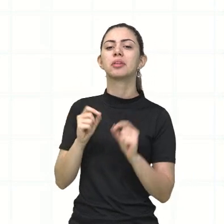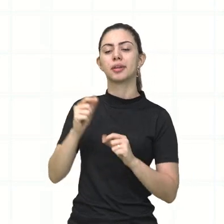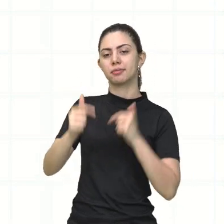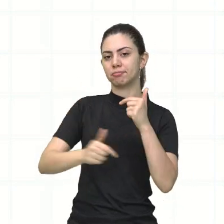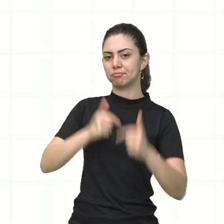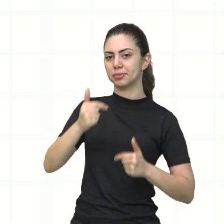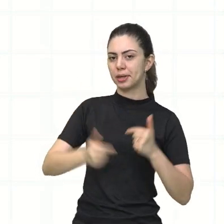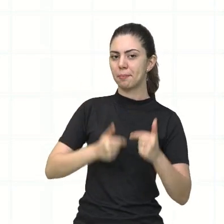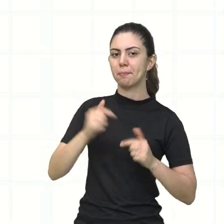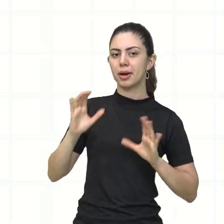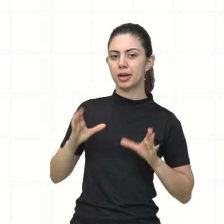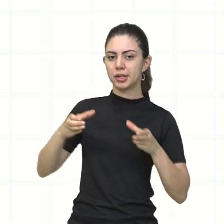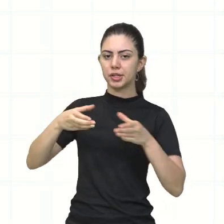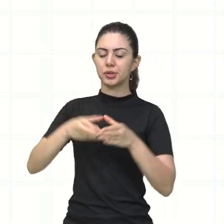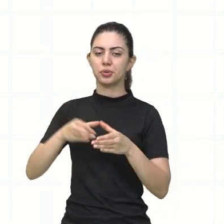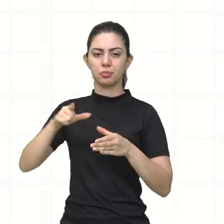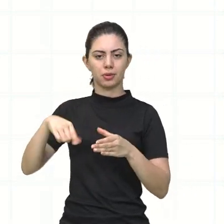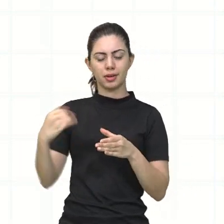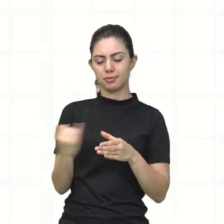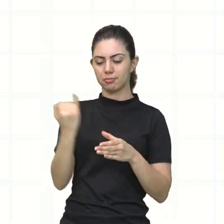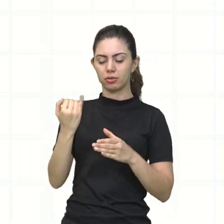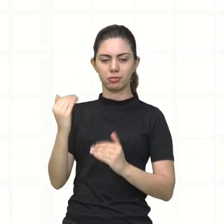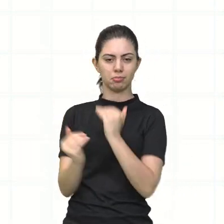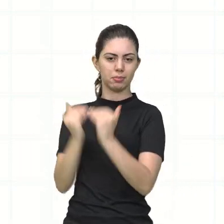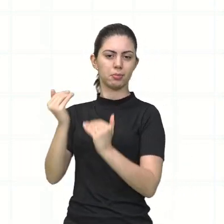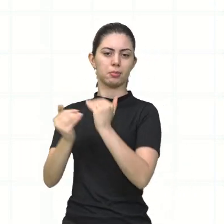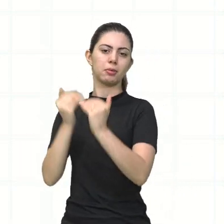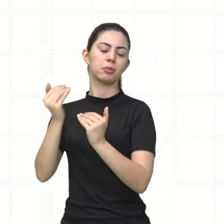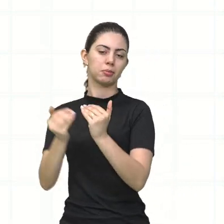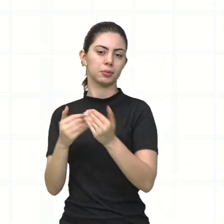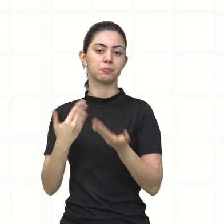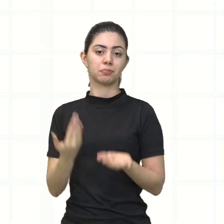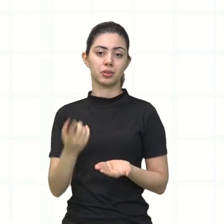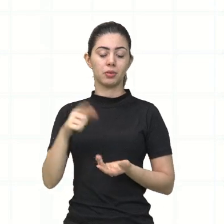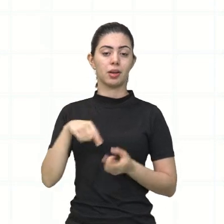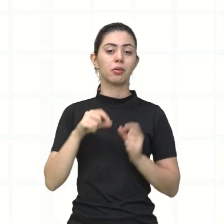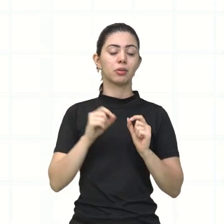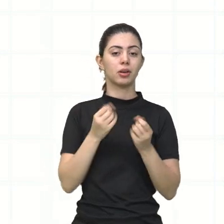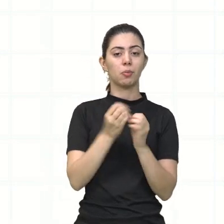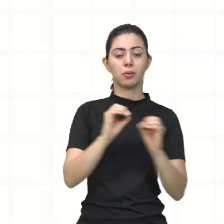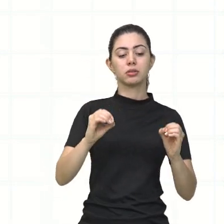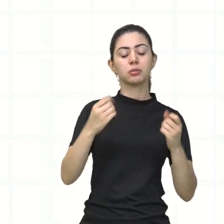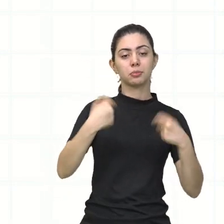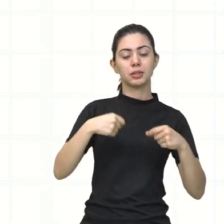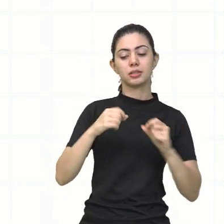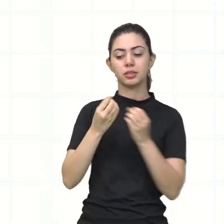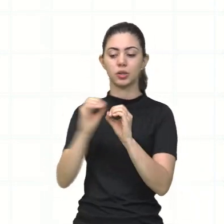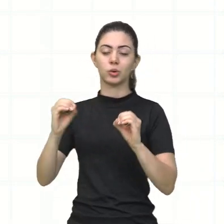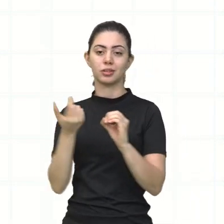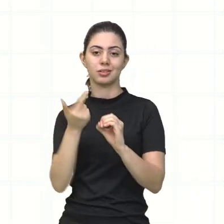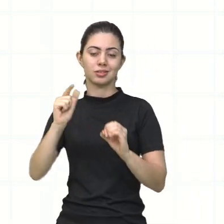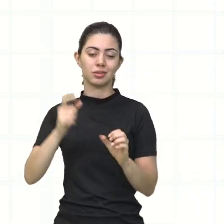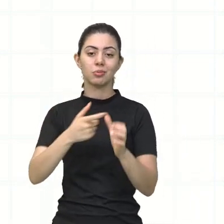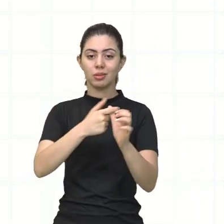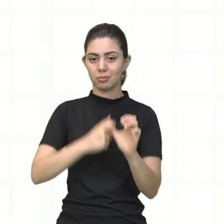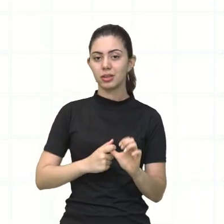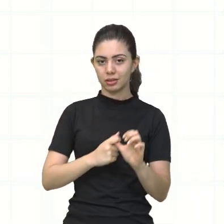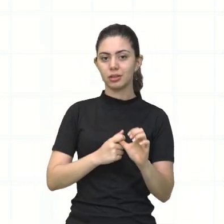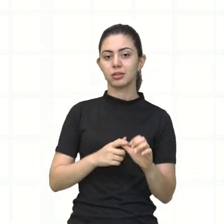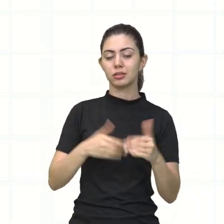em equipe seja fundamental para o sucesso. Subordinada, porque depende da outra oração e funciona como